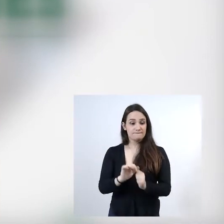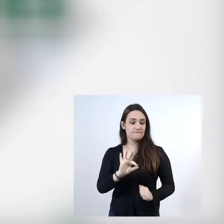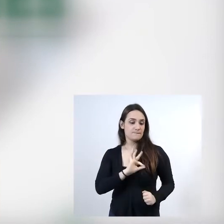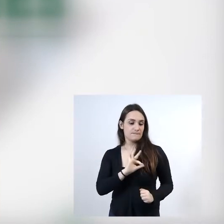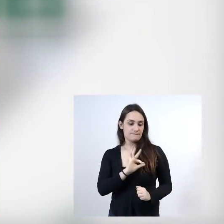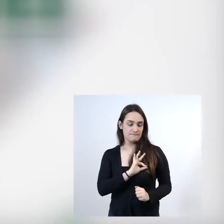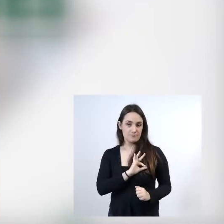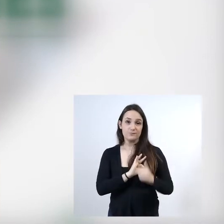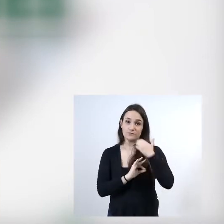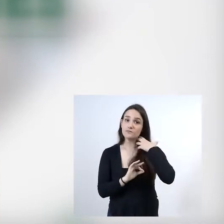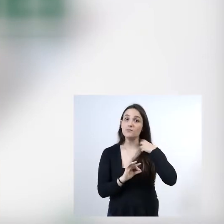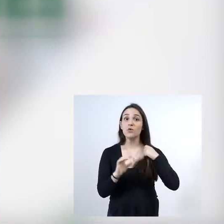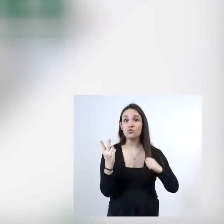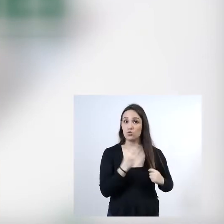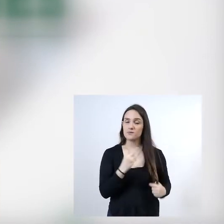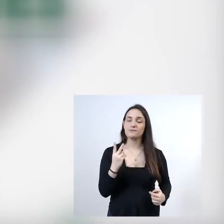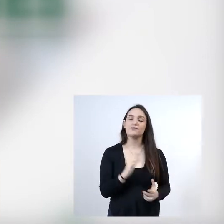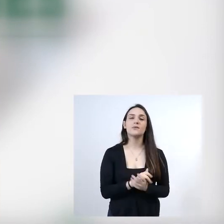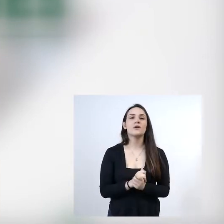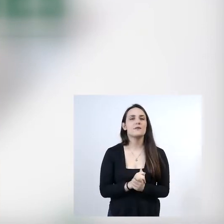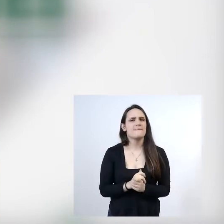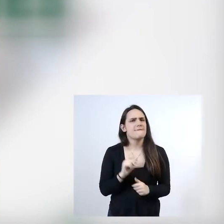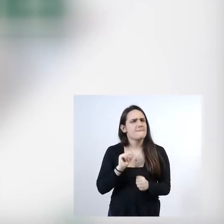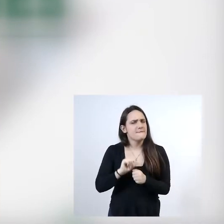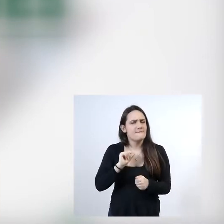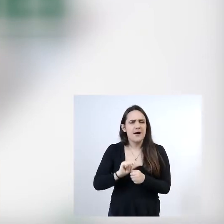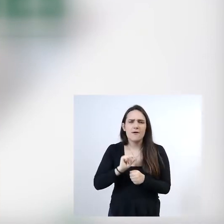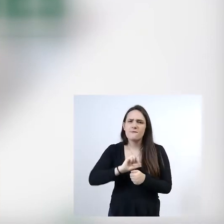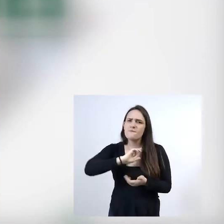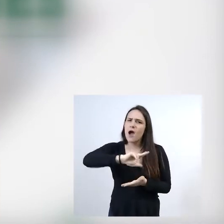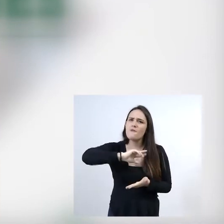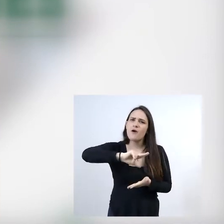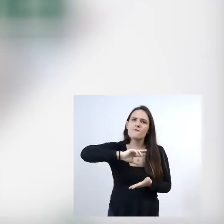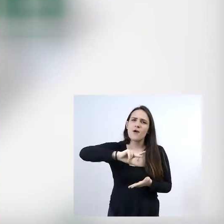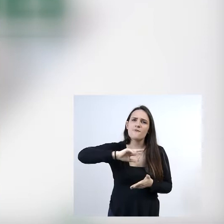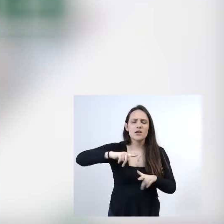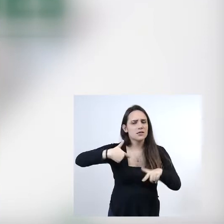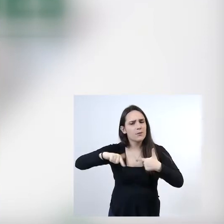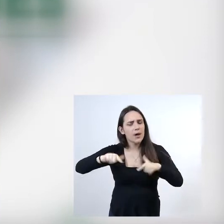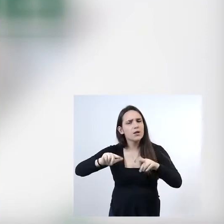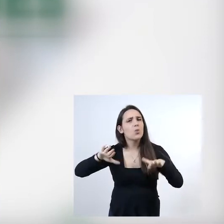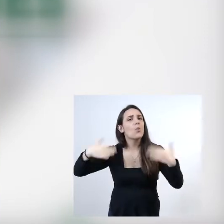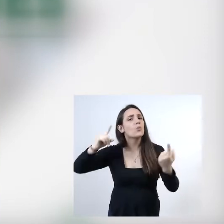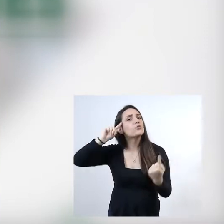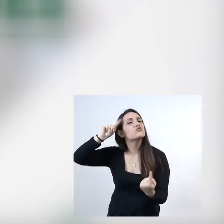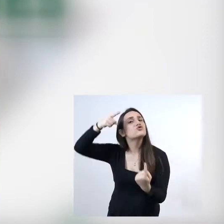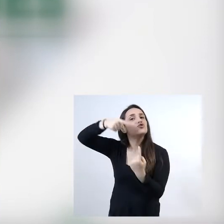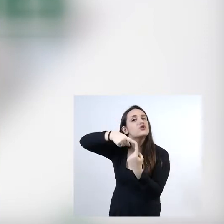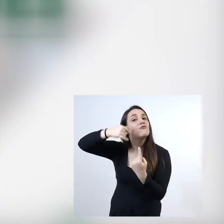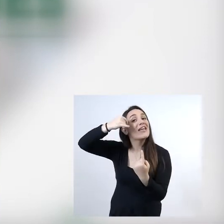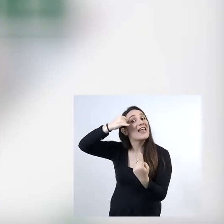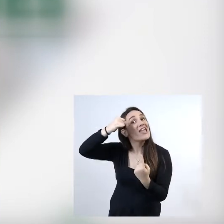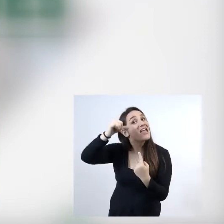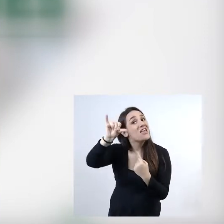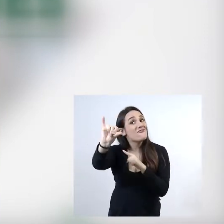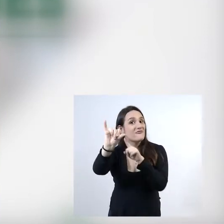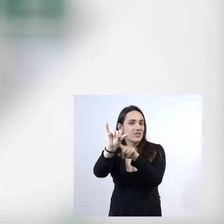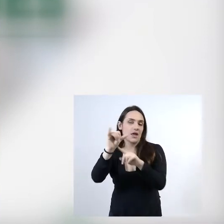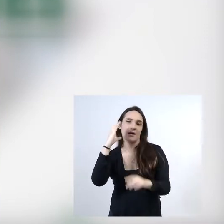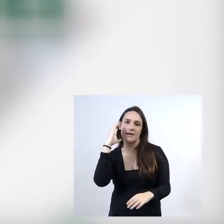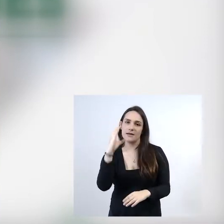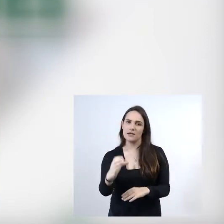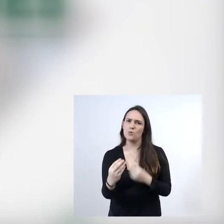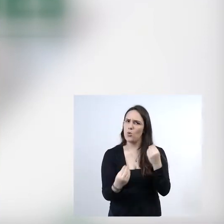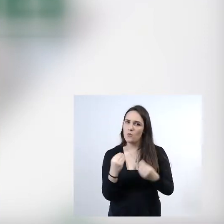da DPCA, realiza uma série de atividades visando a prevenção desses crimes através